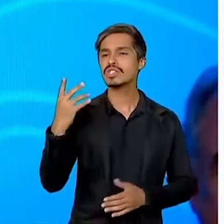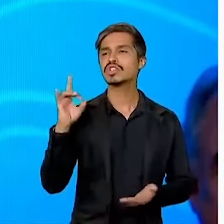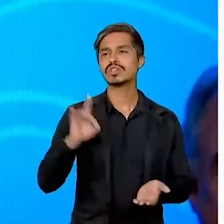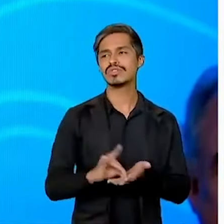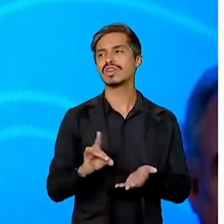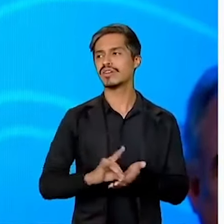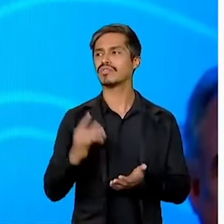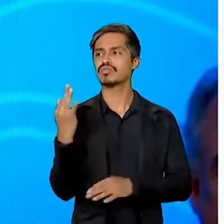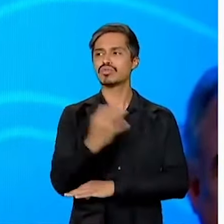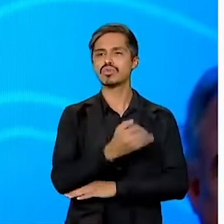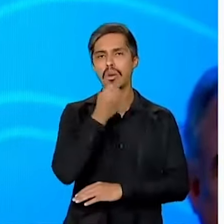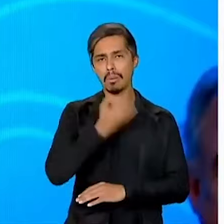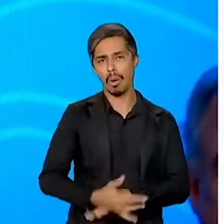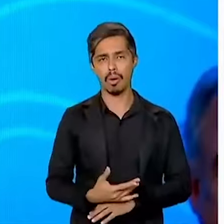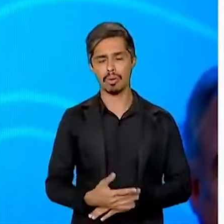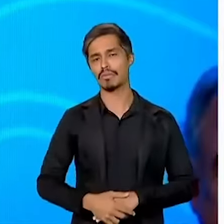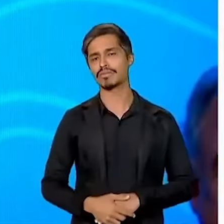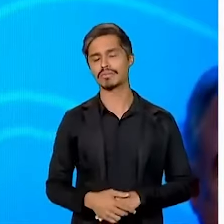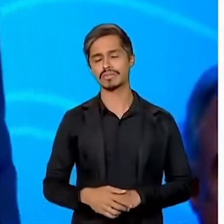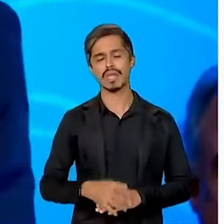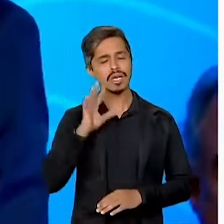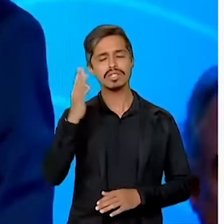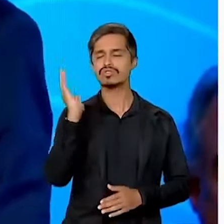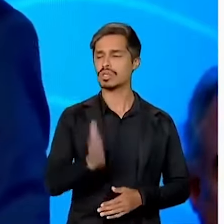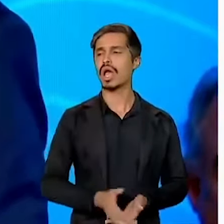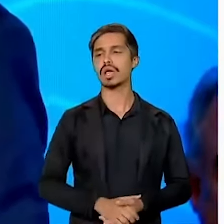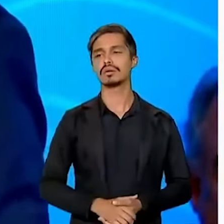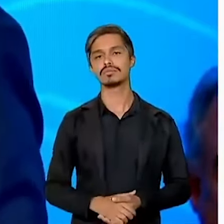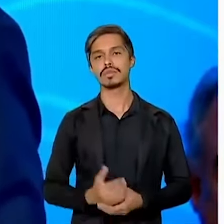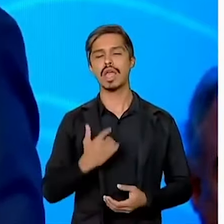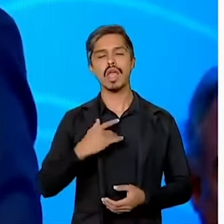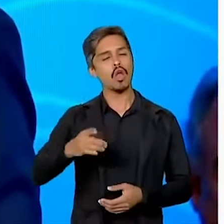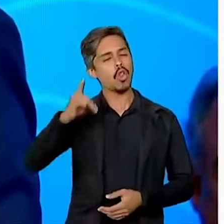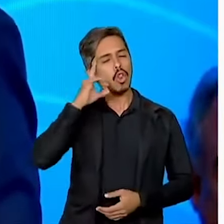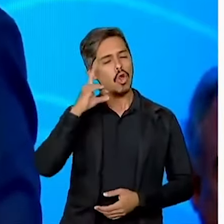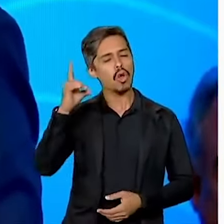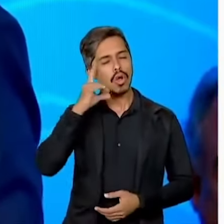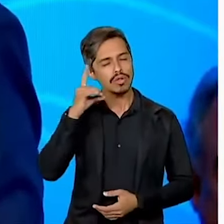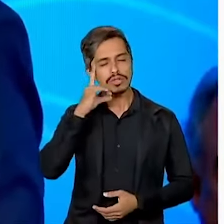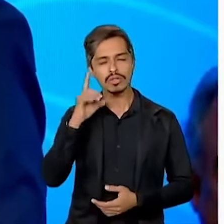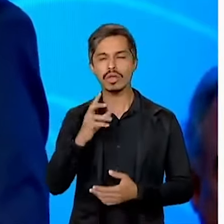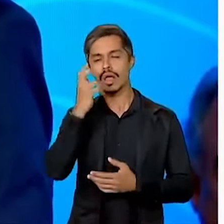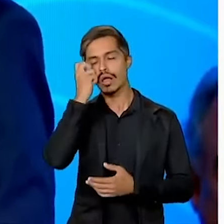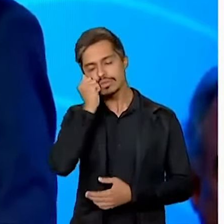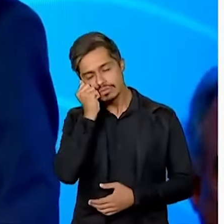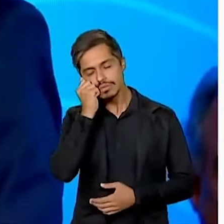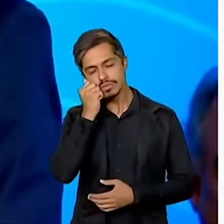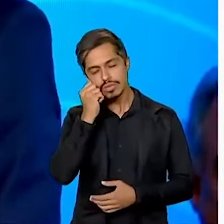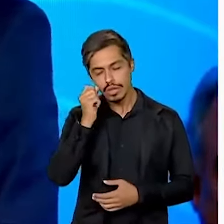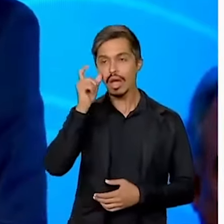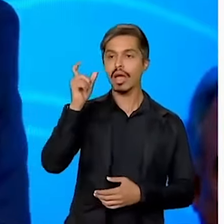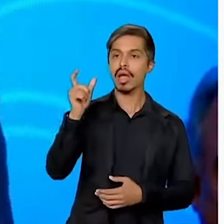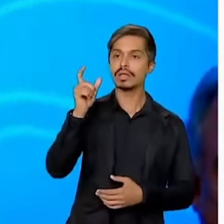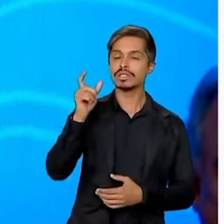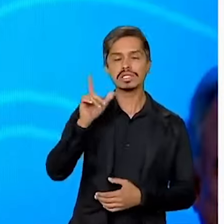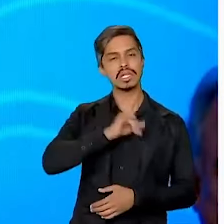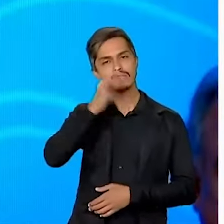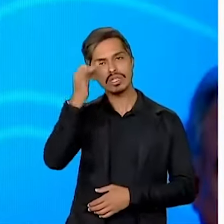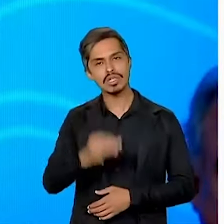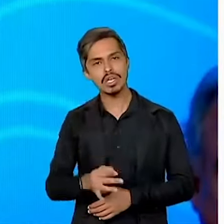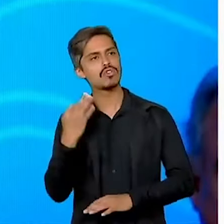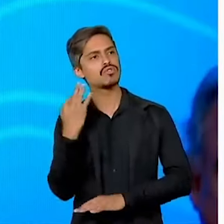certo. Está escrito. Eu levanto todo santo dia e vou dormir todo santo dia, tendo certeza e